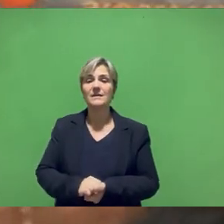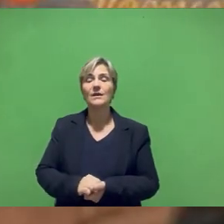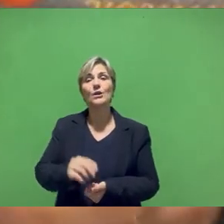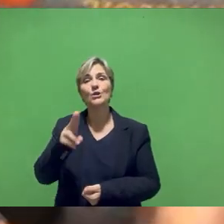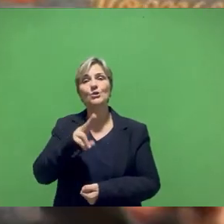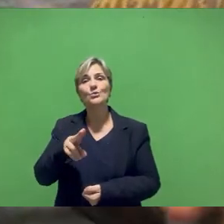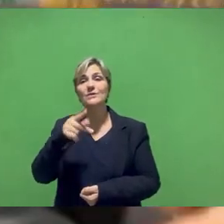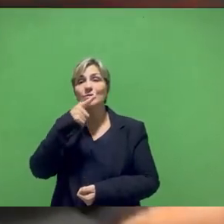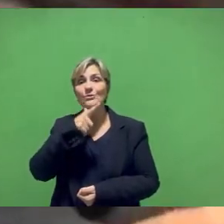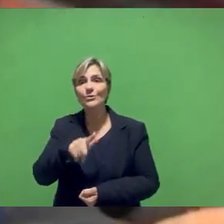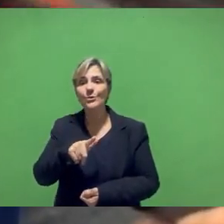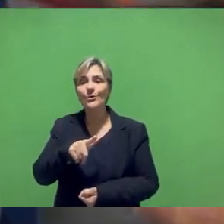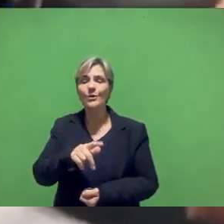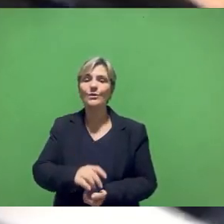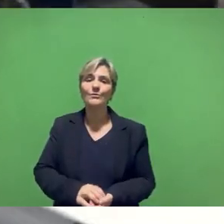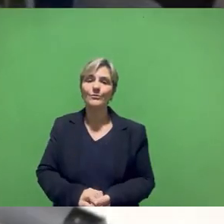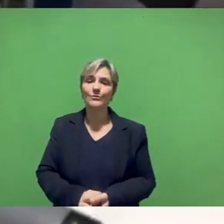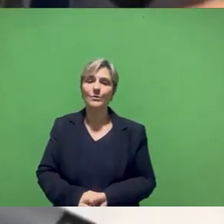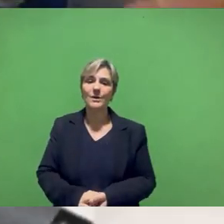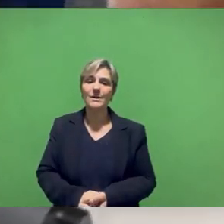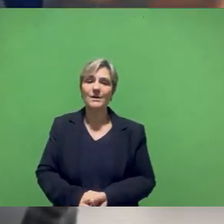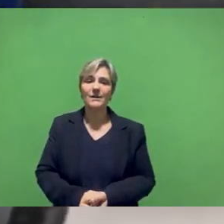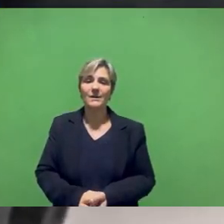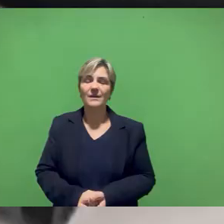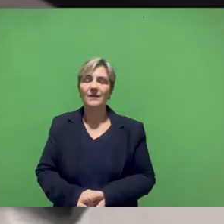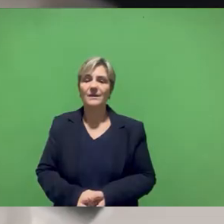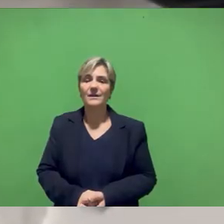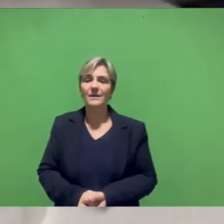gente reutiliza, tá, bem mais